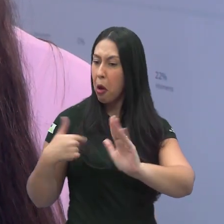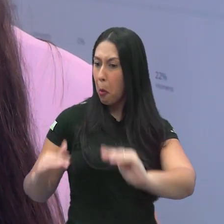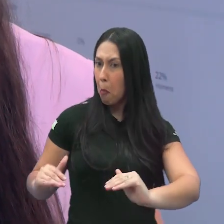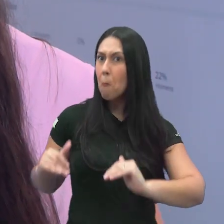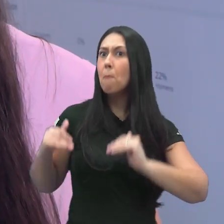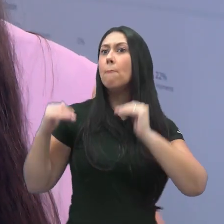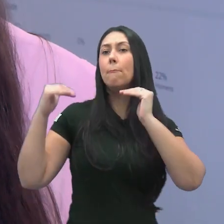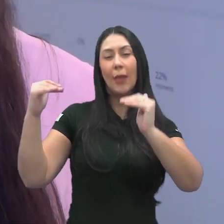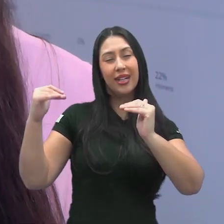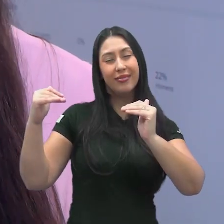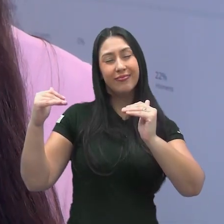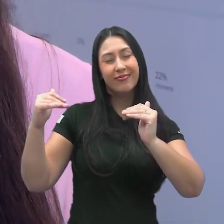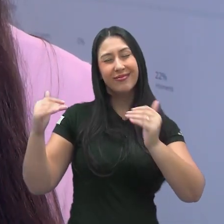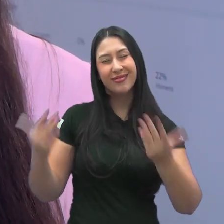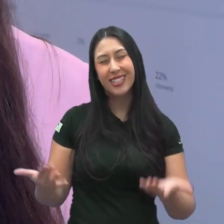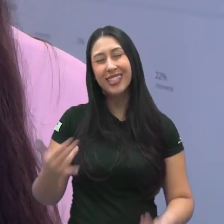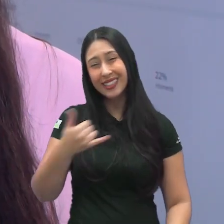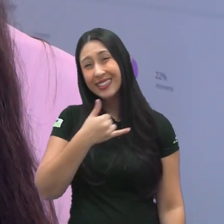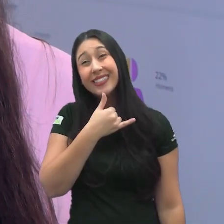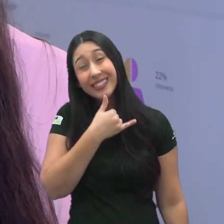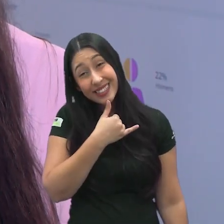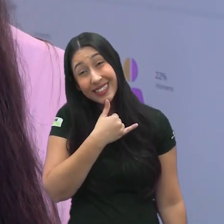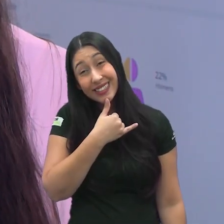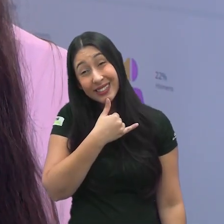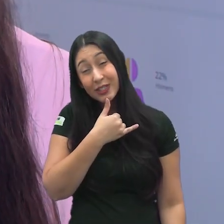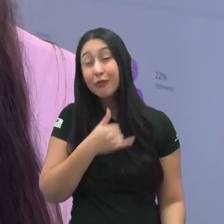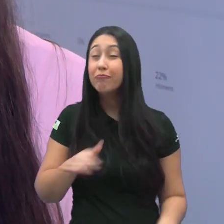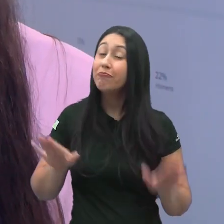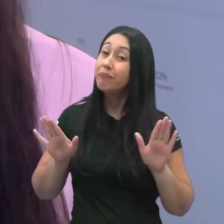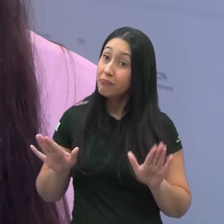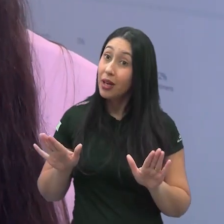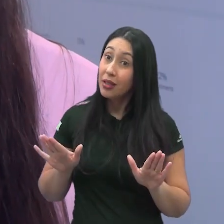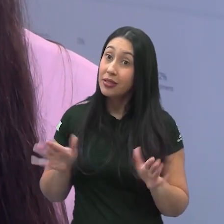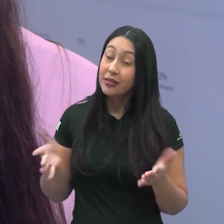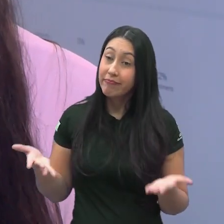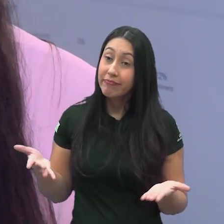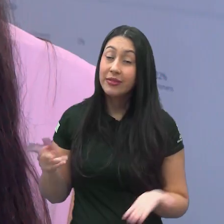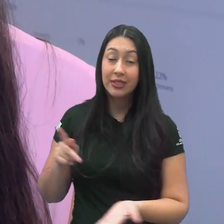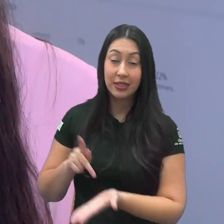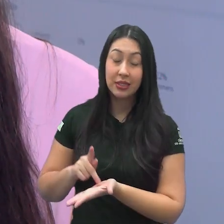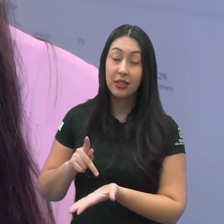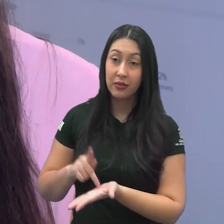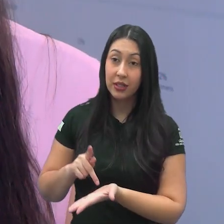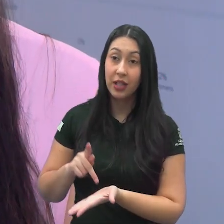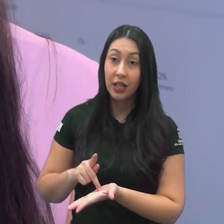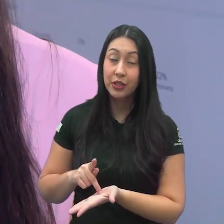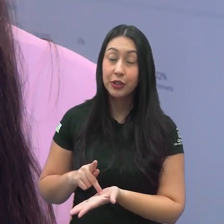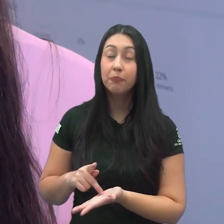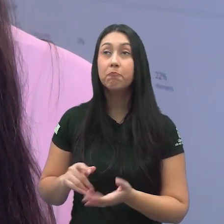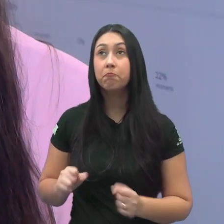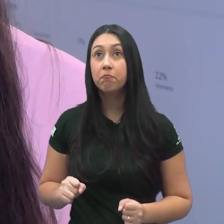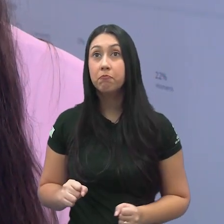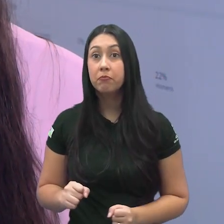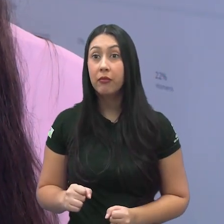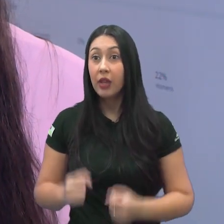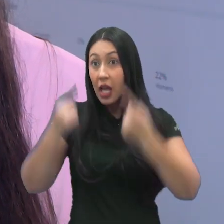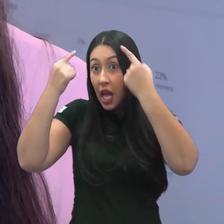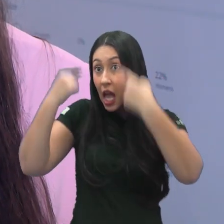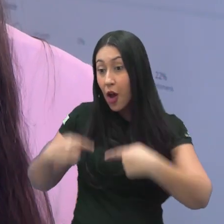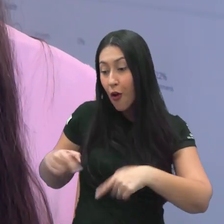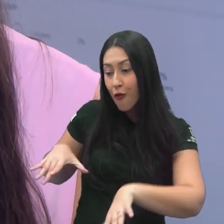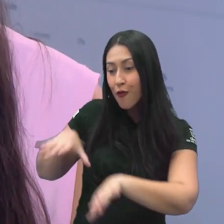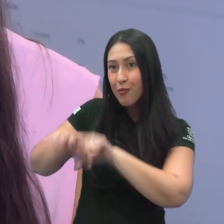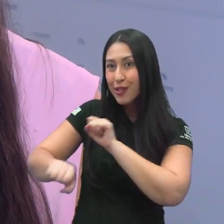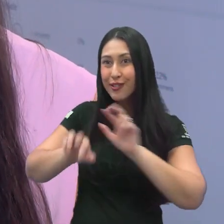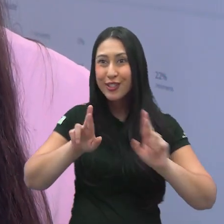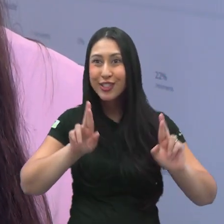é superior do que se fosse um homem. Eu não fico feliz com esse comentário, mas a realidade é essa. E